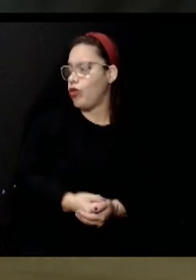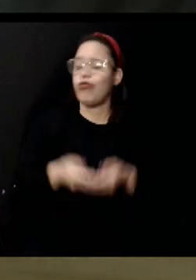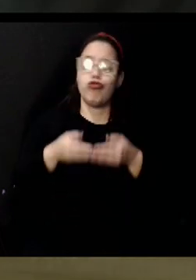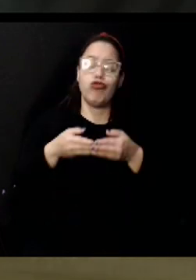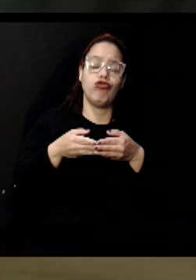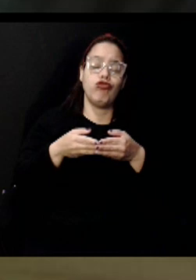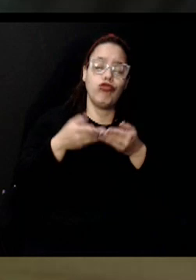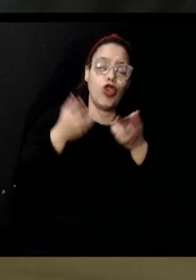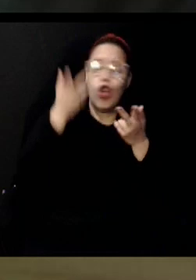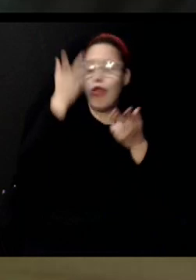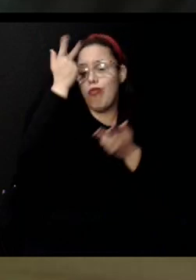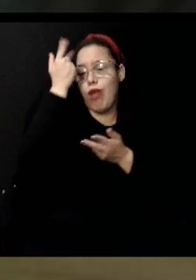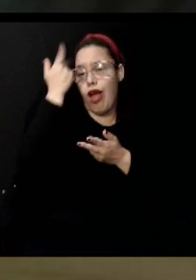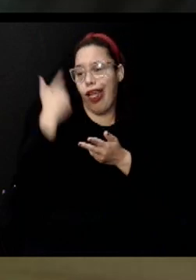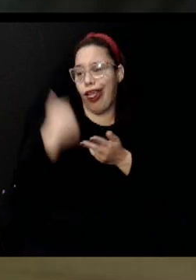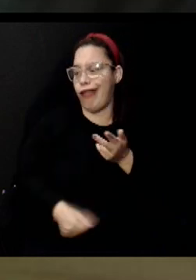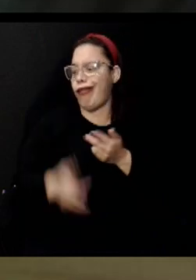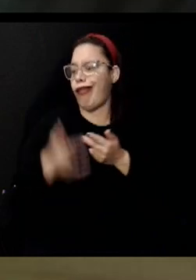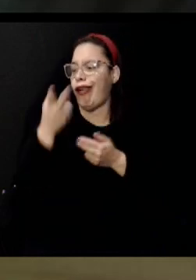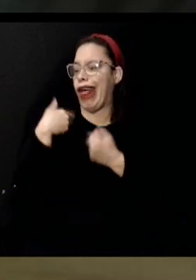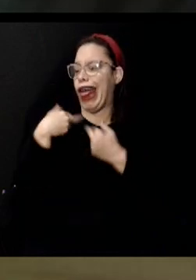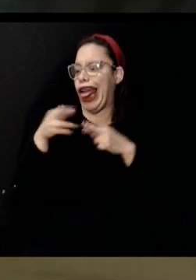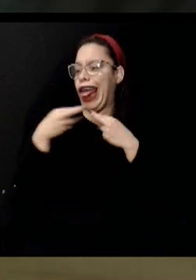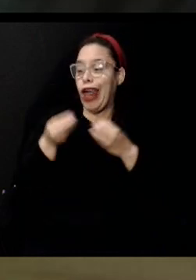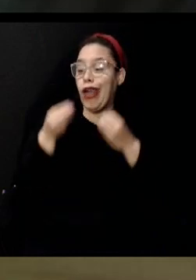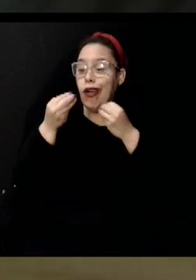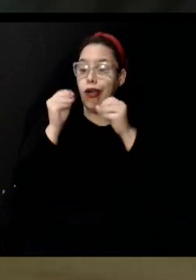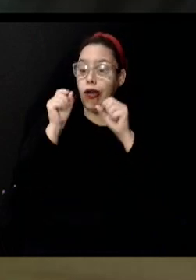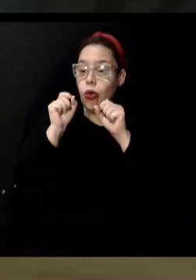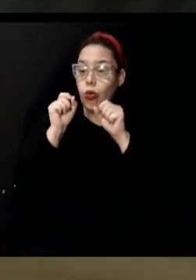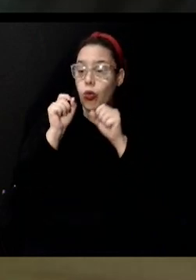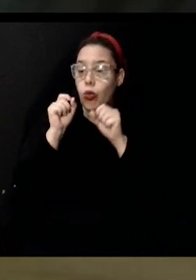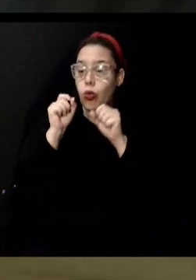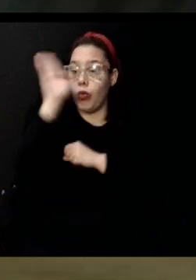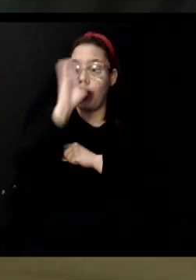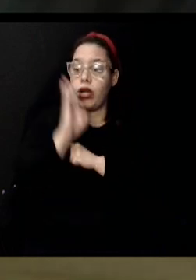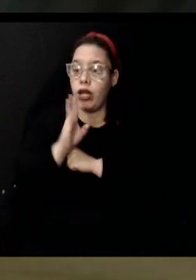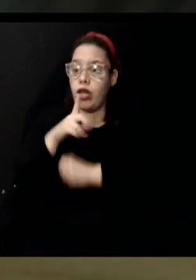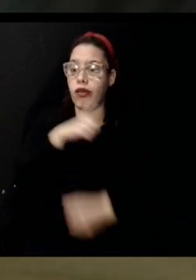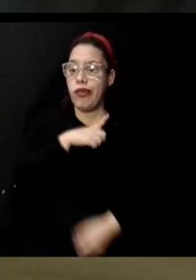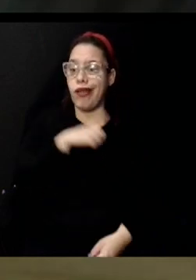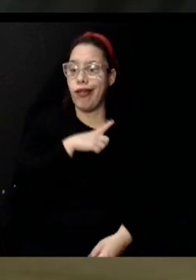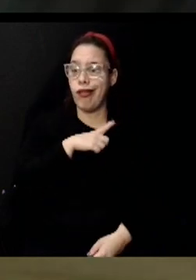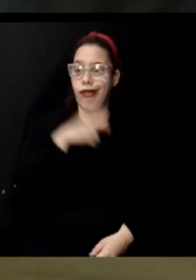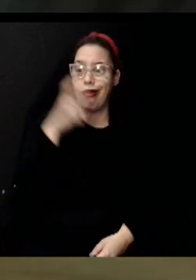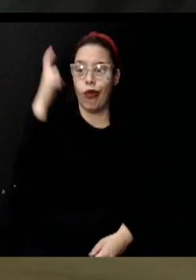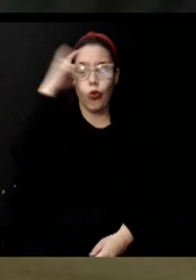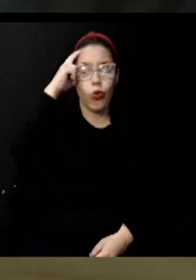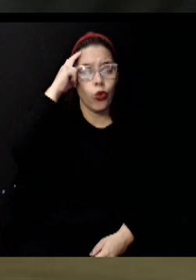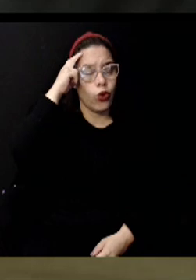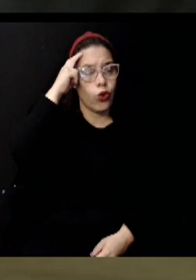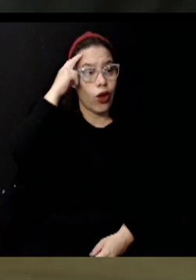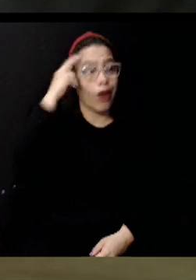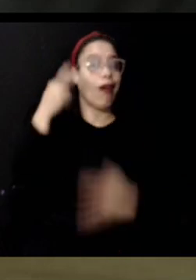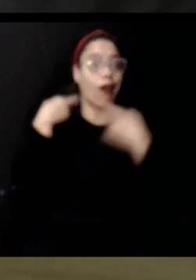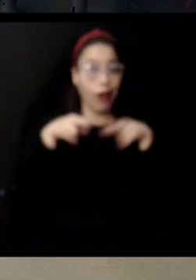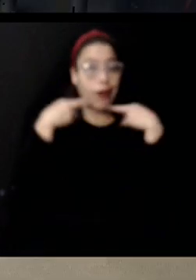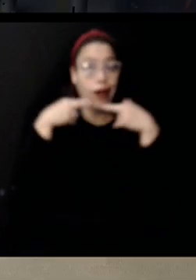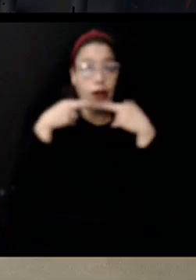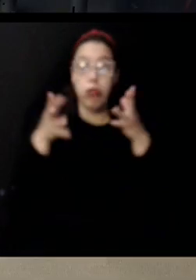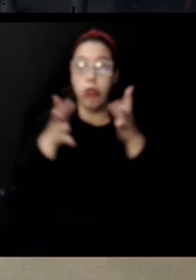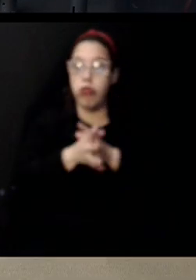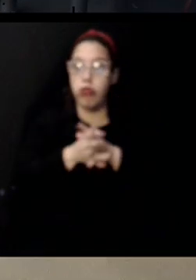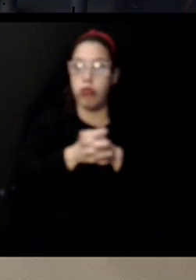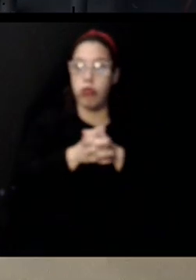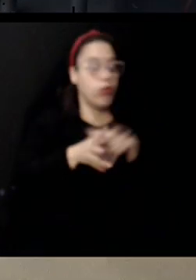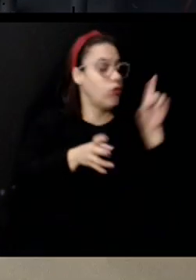tem isso enraizado na gente? O que acontece? Por que todo mundo fala que o brasileiro ele é cultural do brasileiro reclamar, Não é só do brasileiro